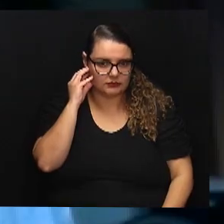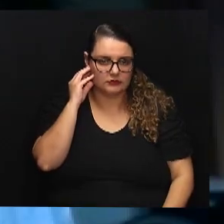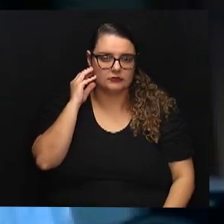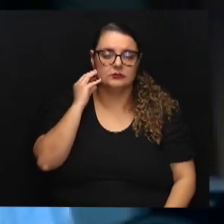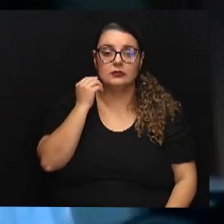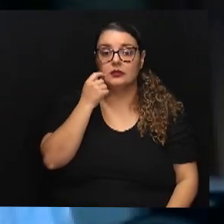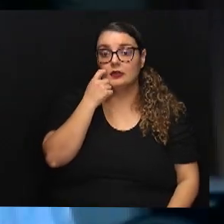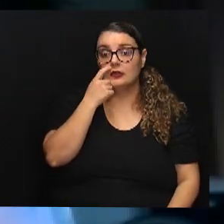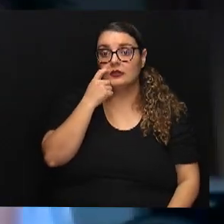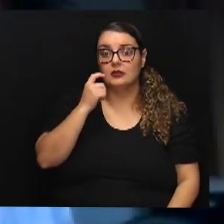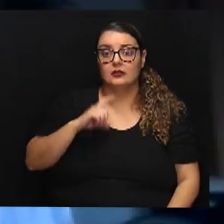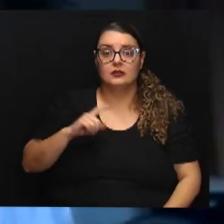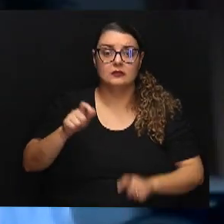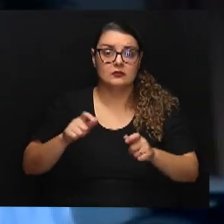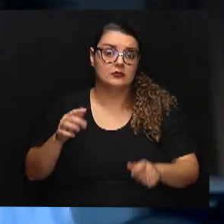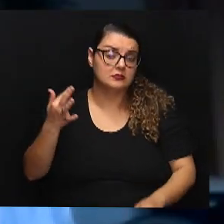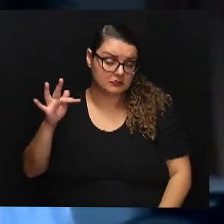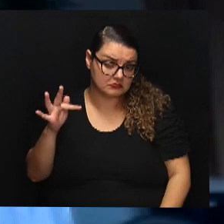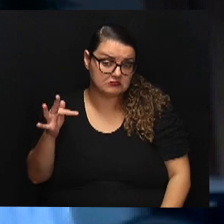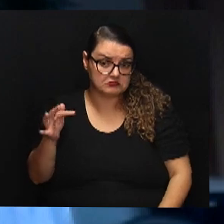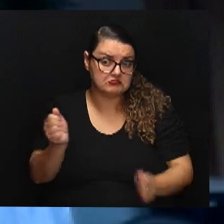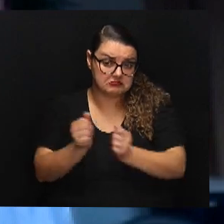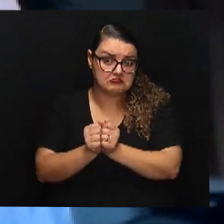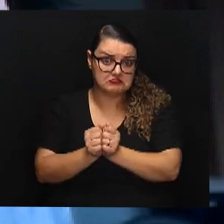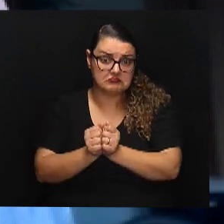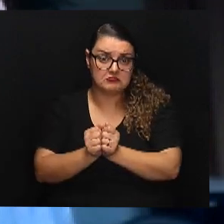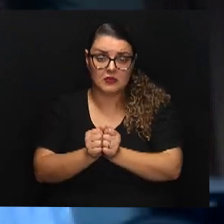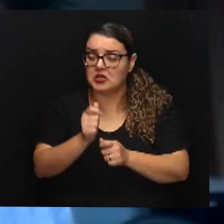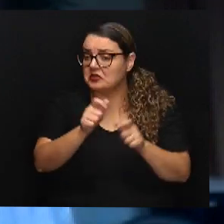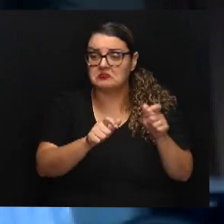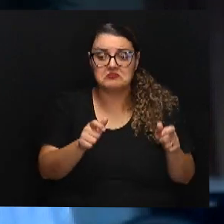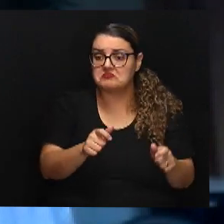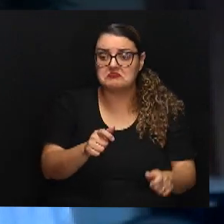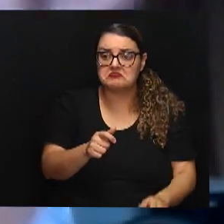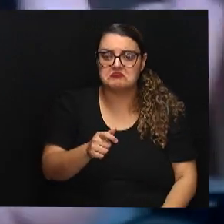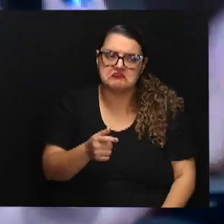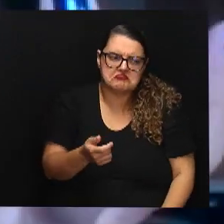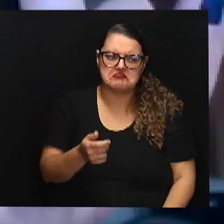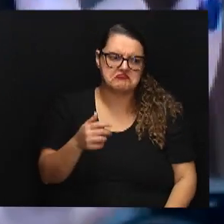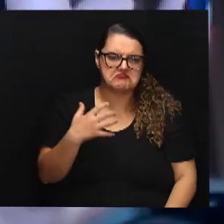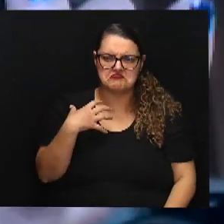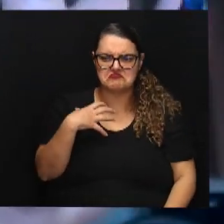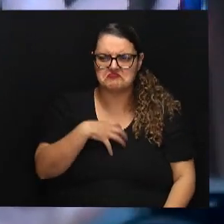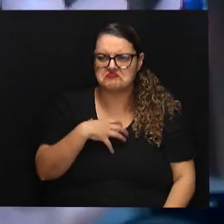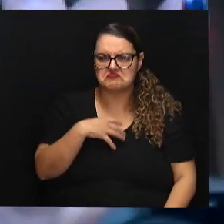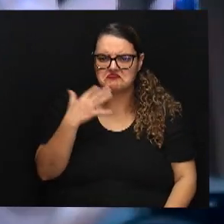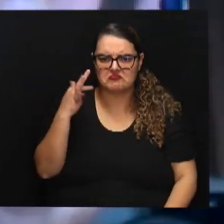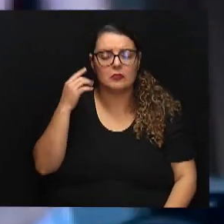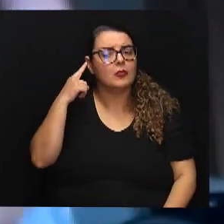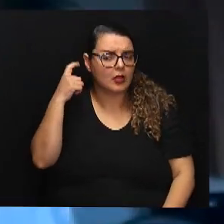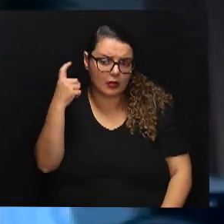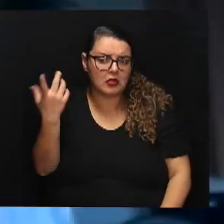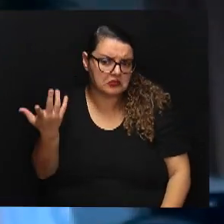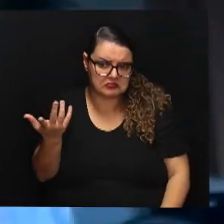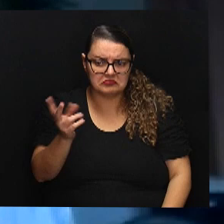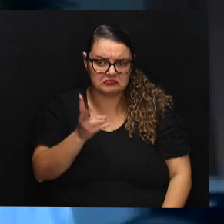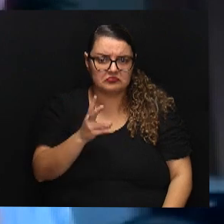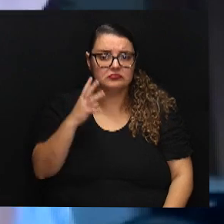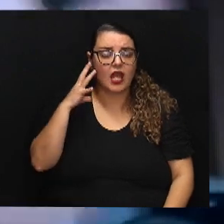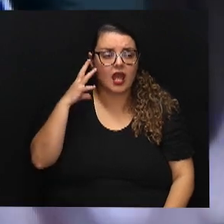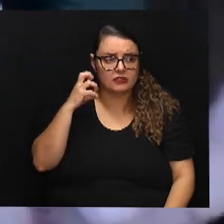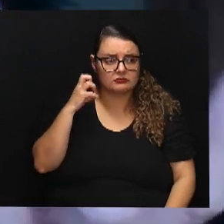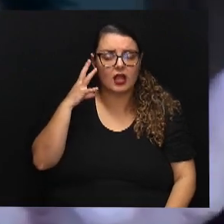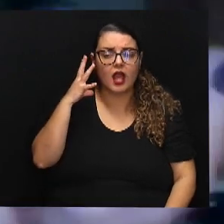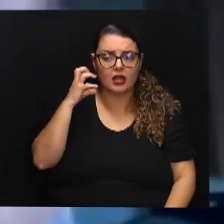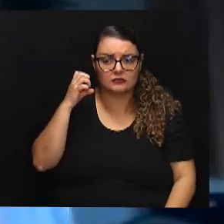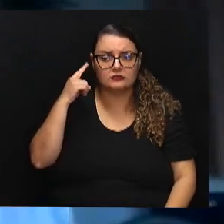Porque, assim, esse barulho que dá na articulação, esse travamento, tem pessoas que têm a dor associada, né? Mas tem pessoas que falam assim,